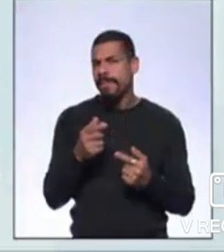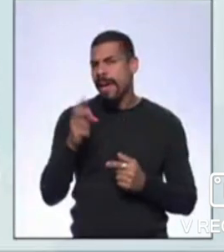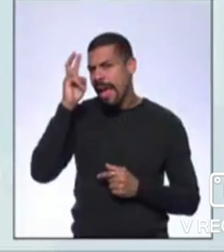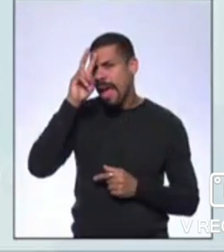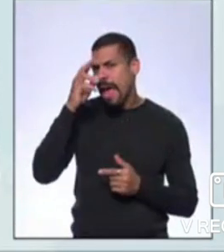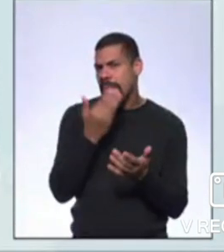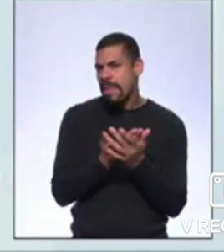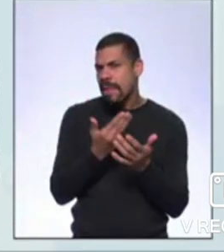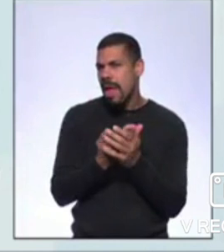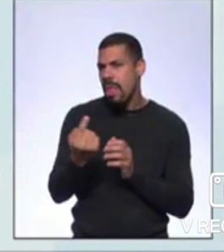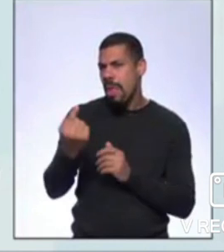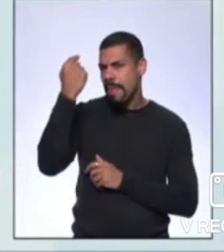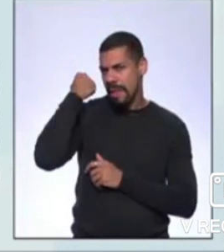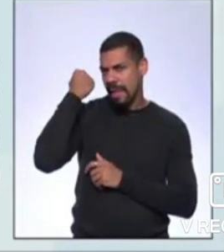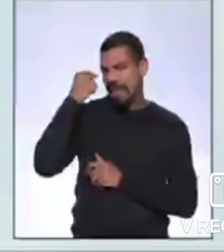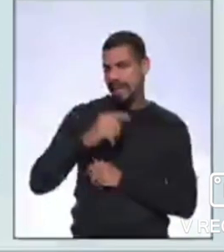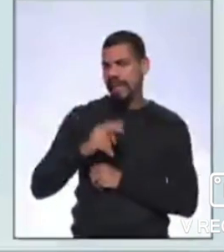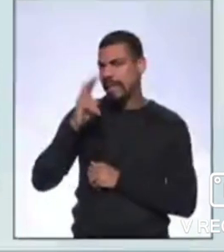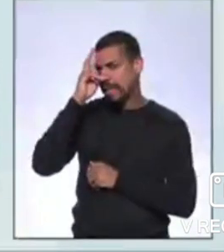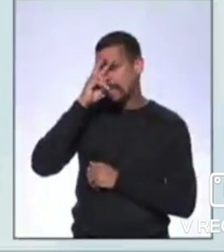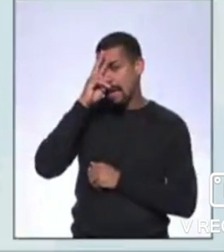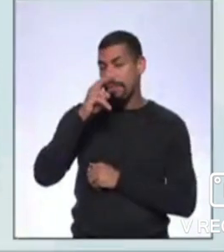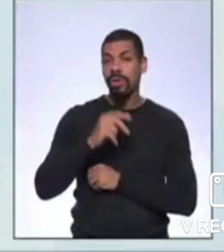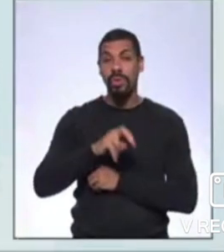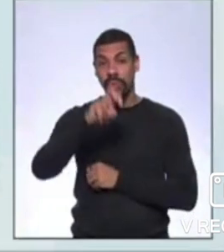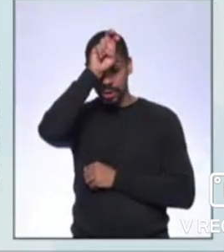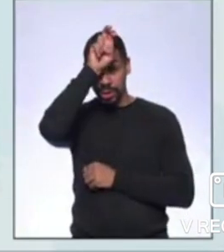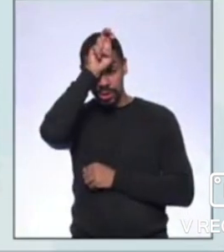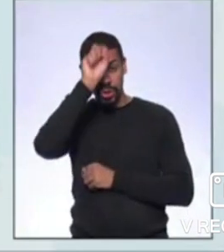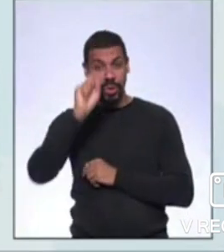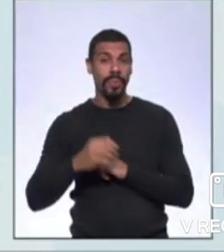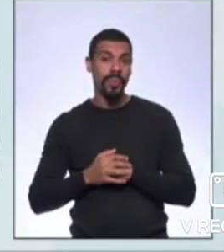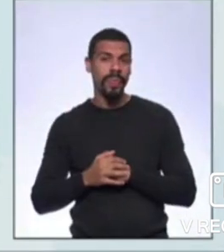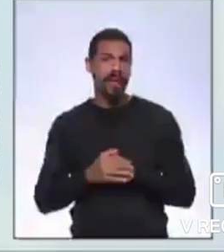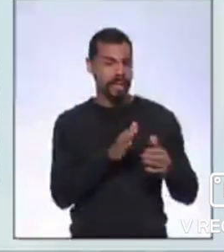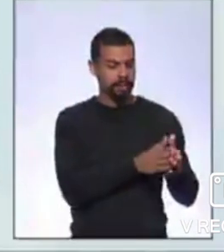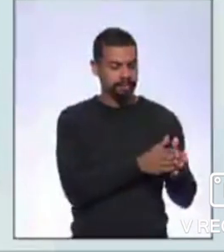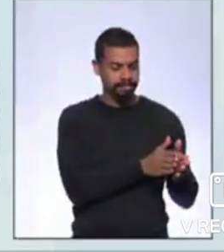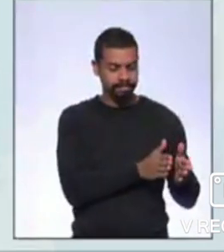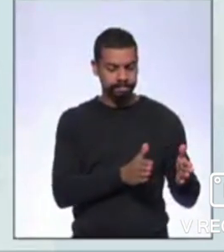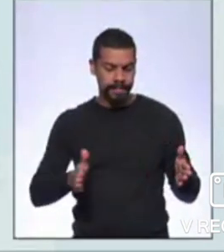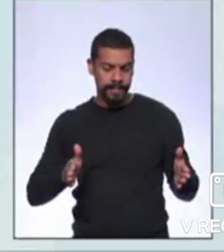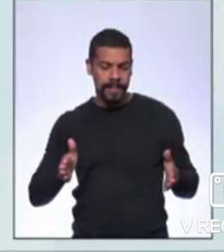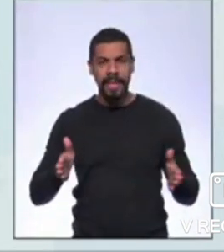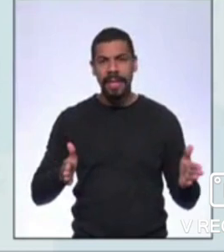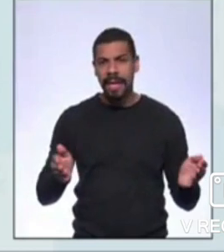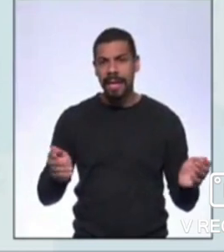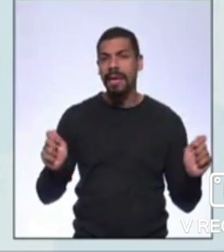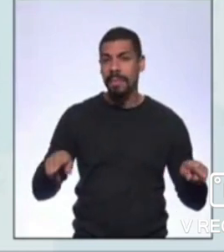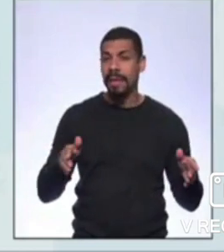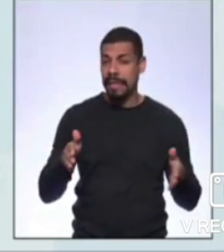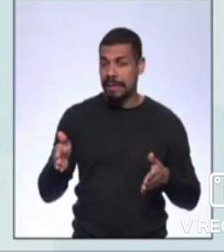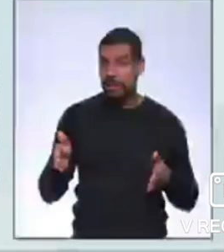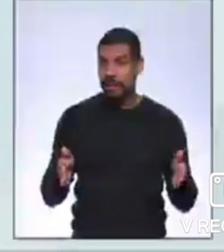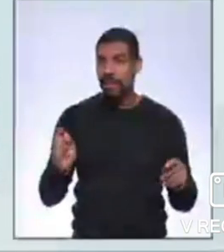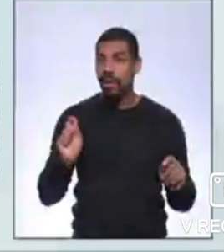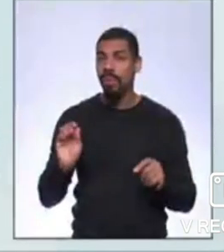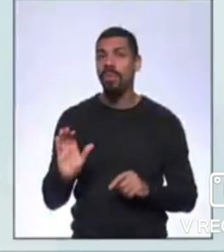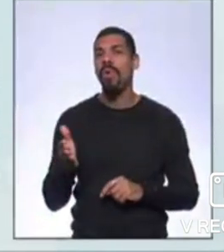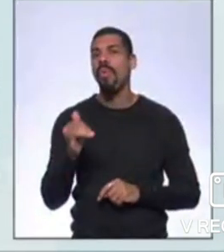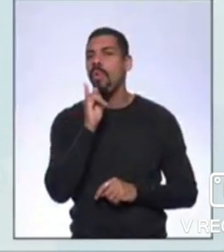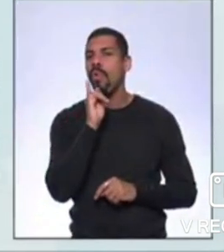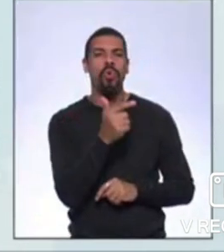passada, né? Nós tínhamos lá no Egito Antigo os chamados períodos intermediários. Durante os períodos intermediários,